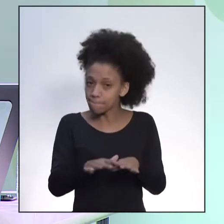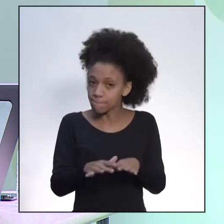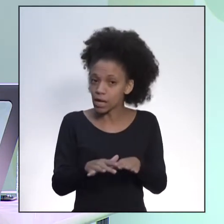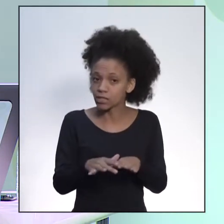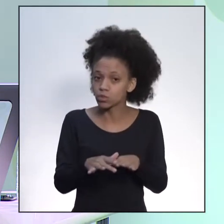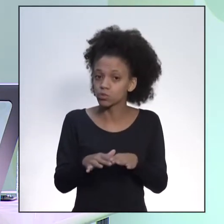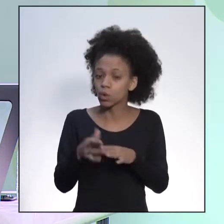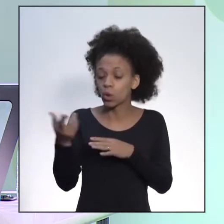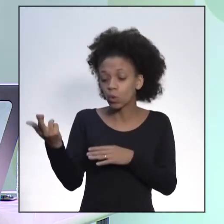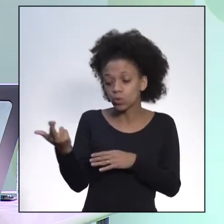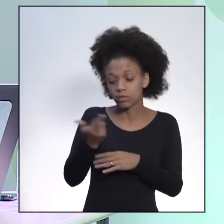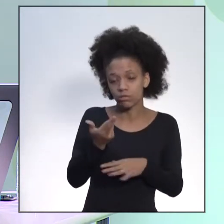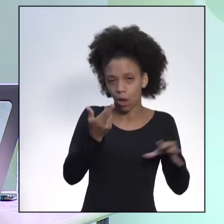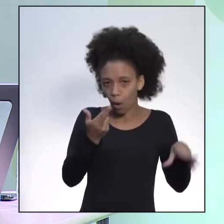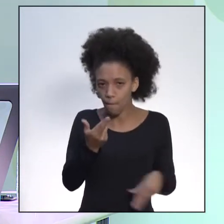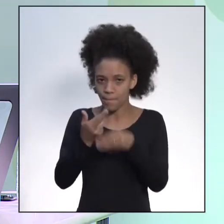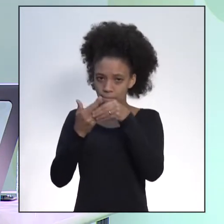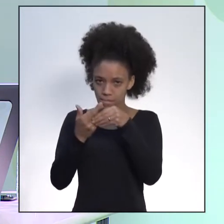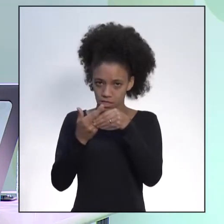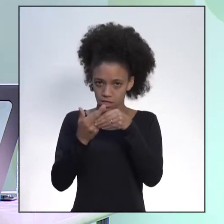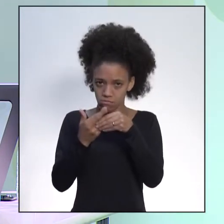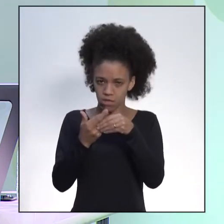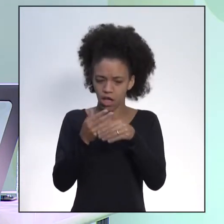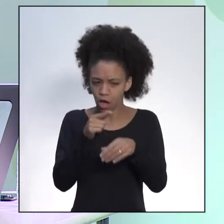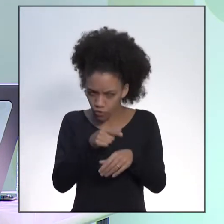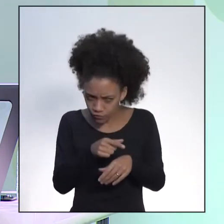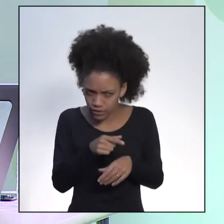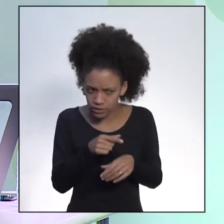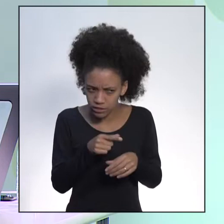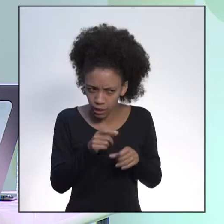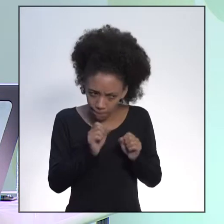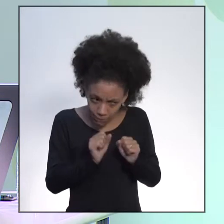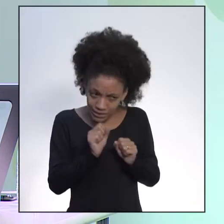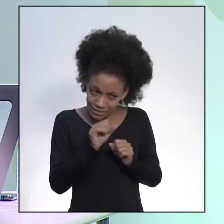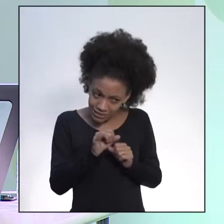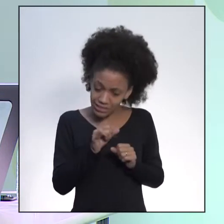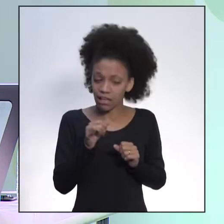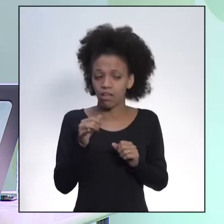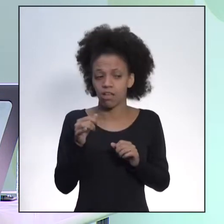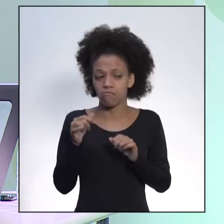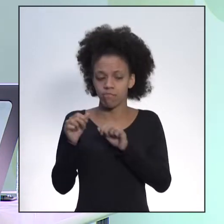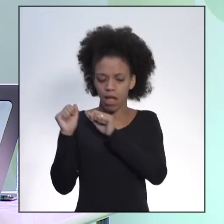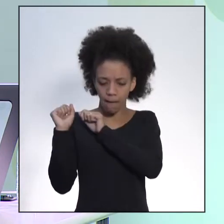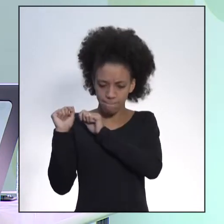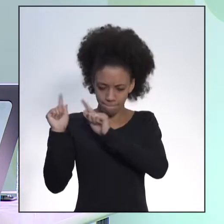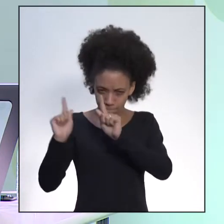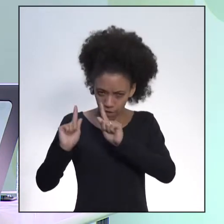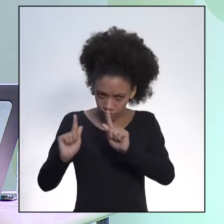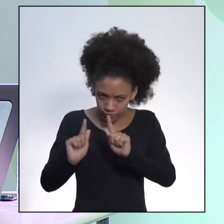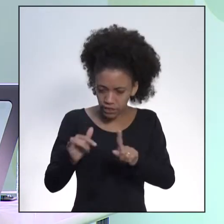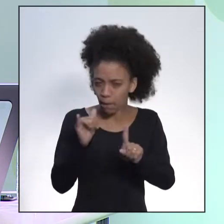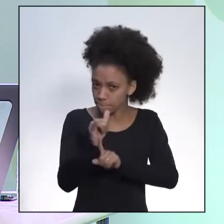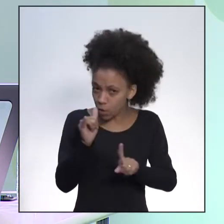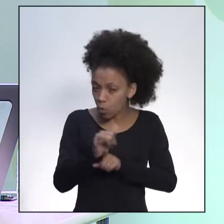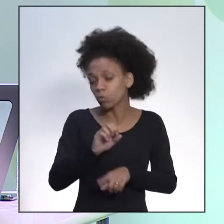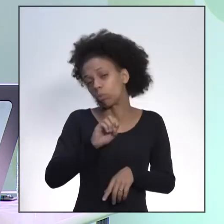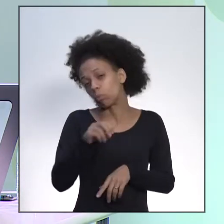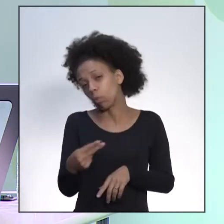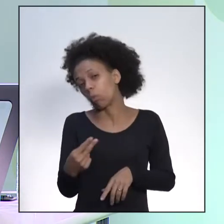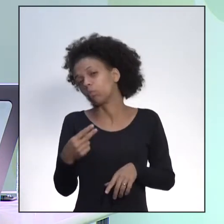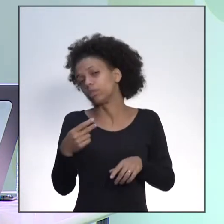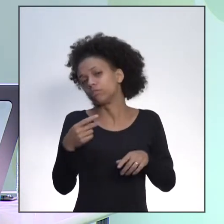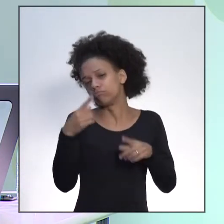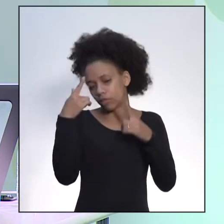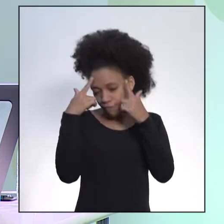da resposta da Ariana, se teria como você dizer se essas manifestações, se são bullying, se são incivilidade ou se